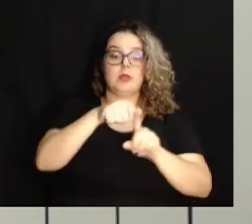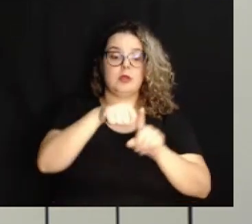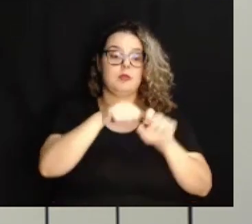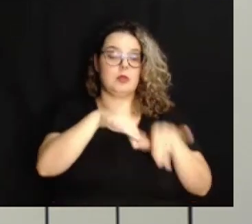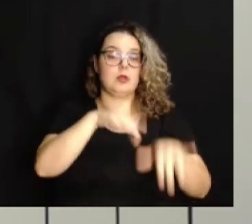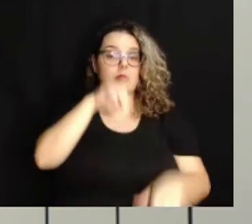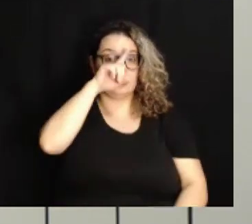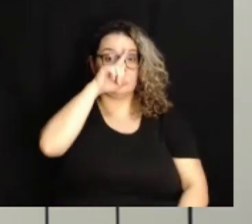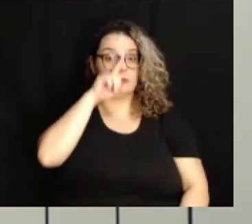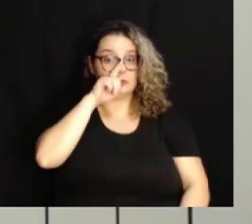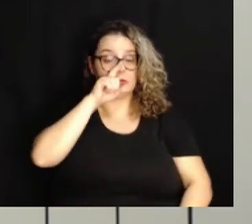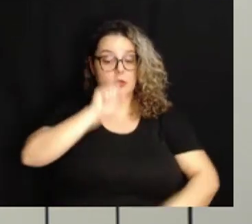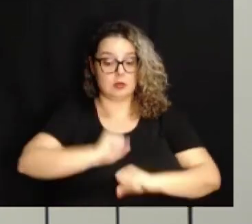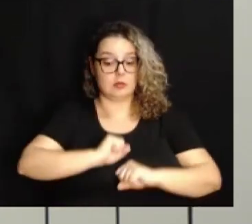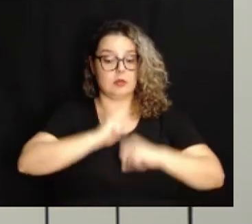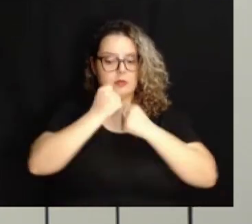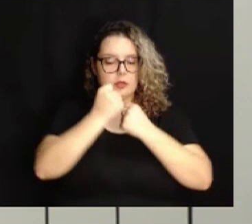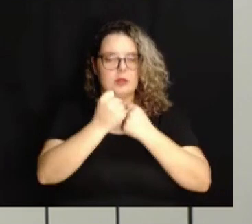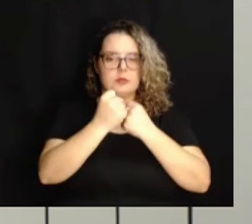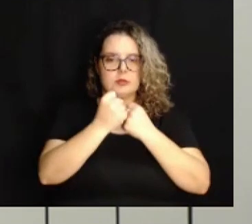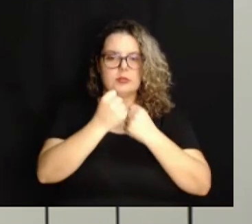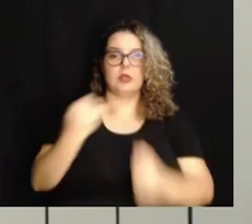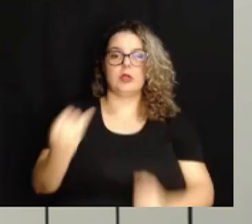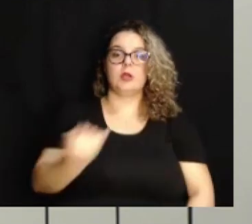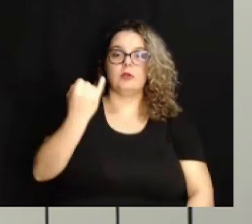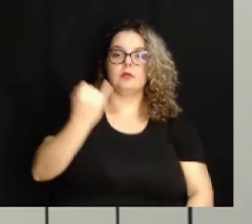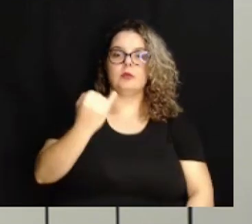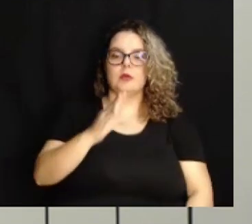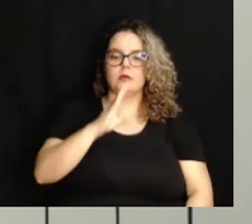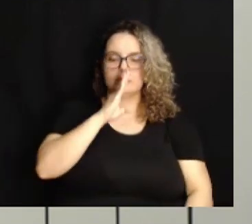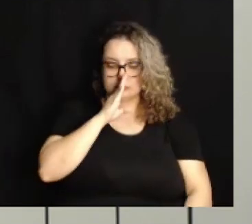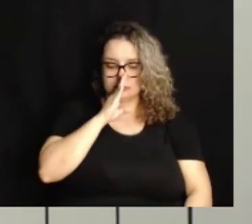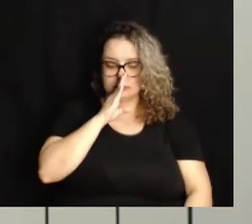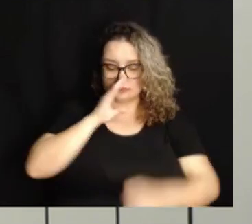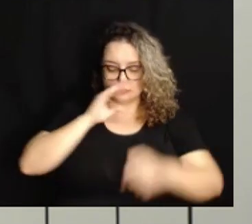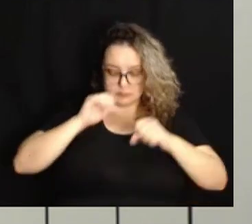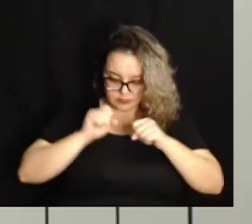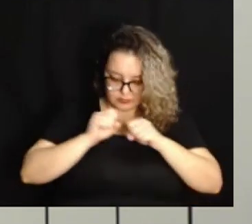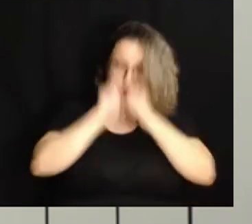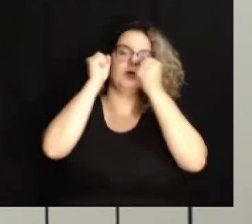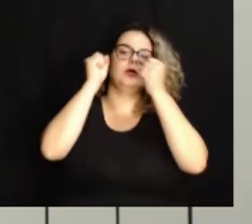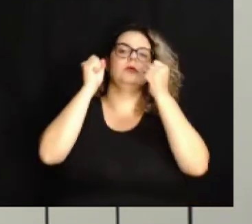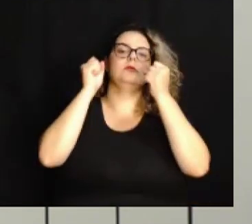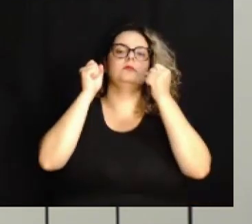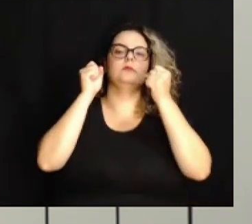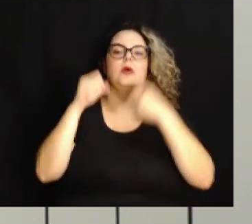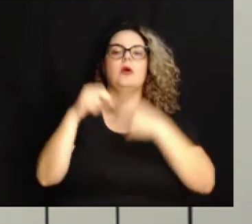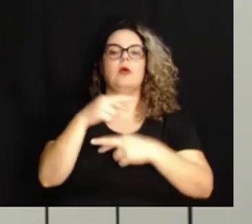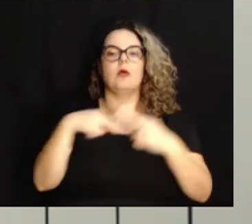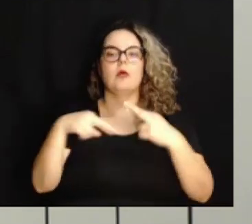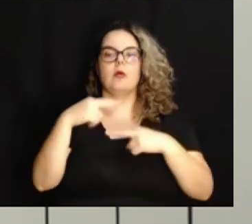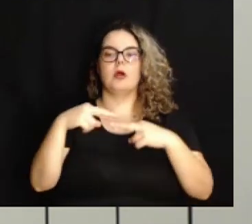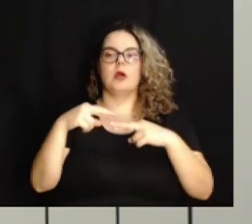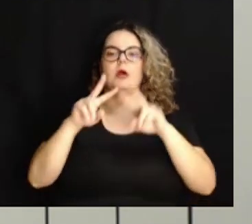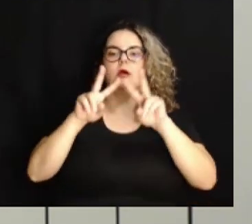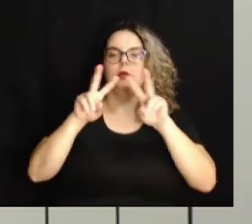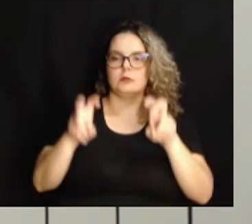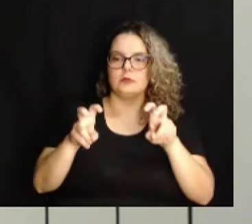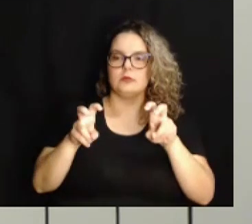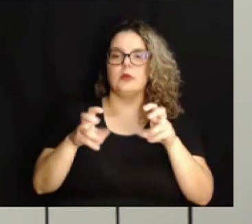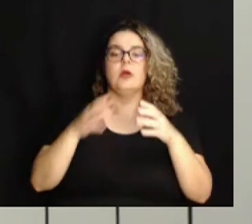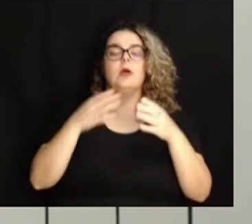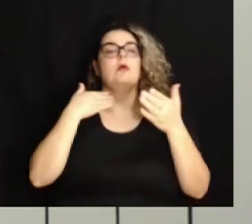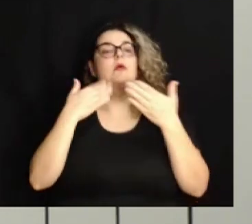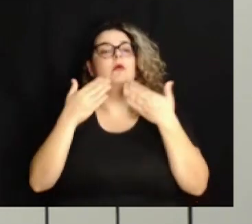reforça a importância de quebrar o silêncio em torno do tema, Incentivando o diálogo e a busca por ajudas